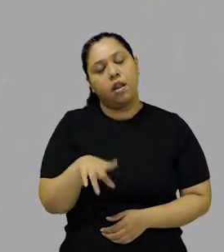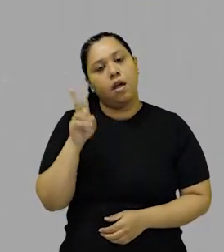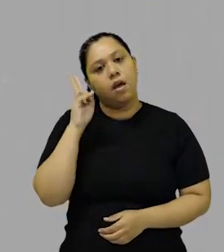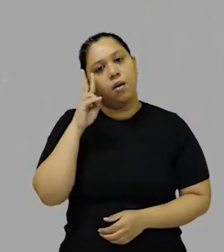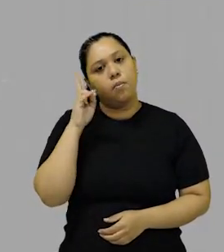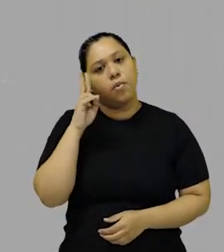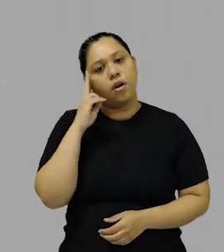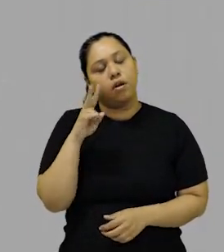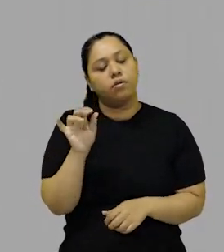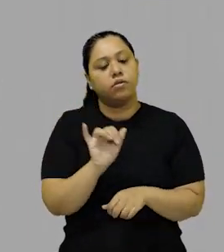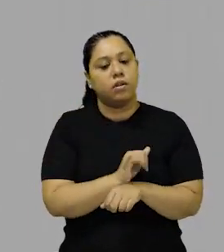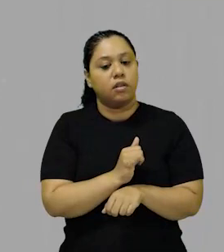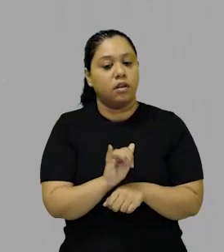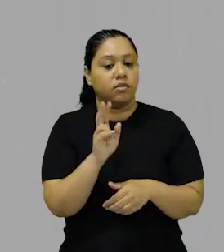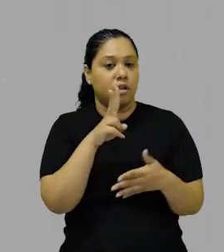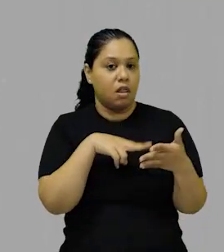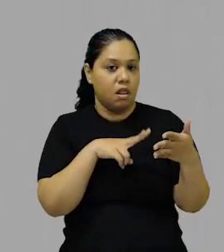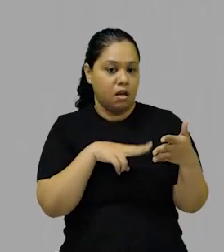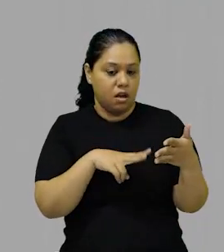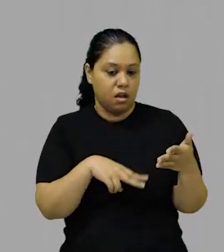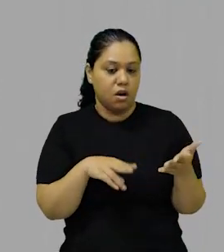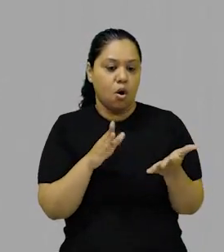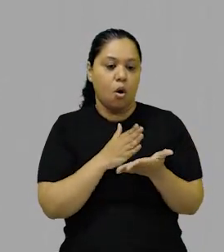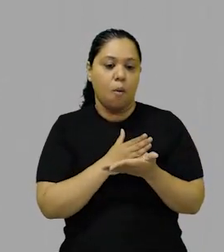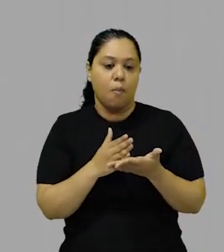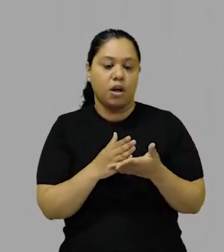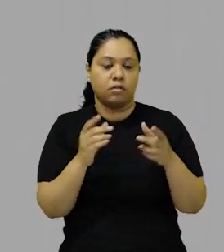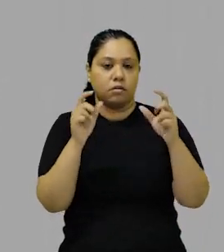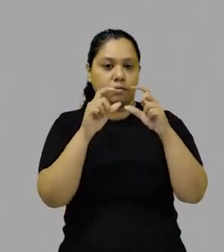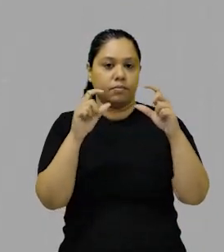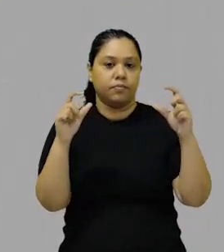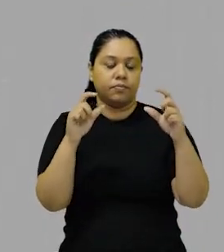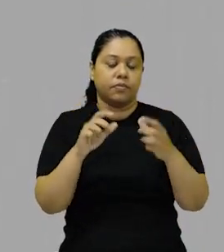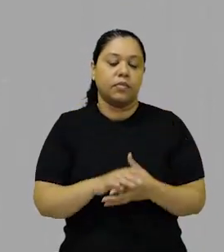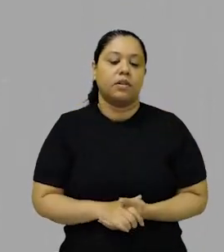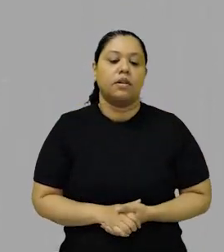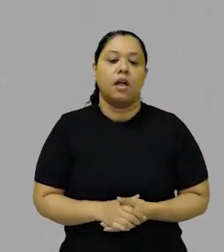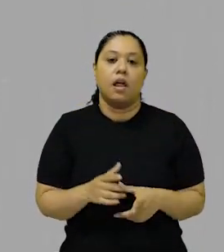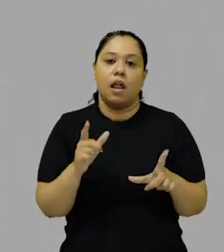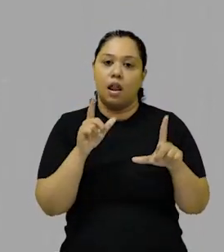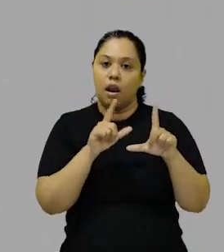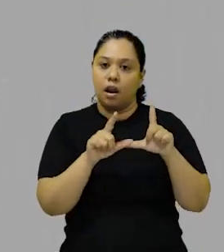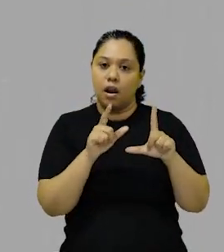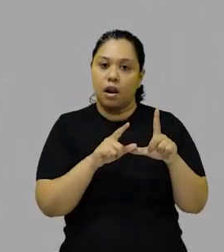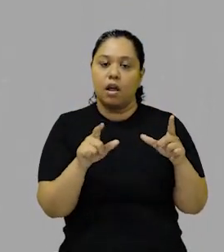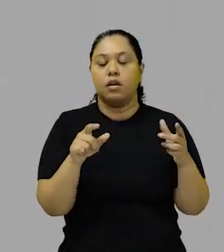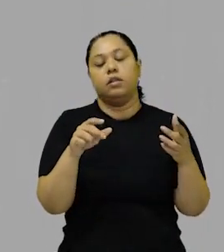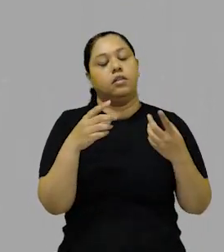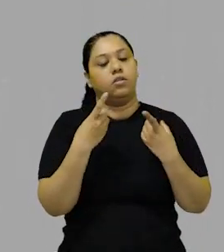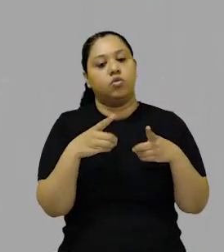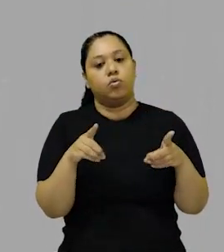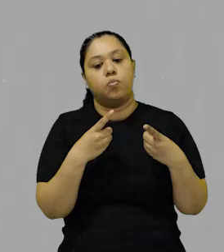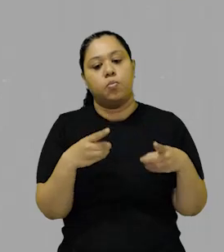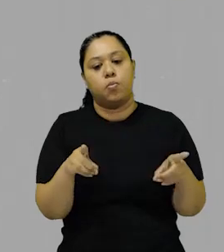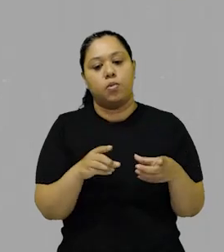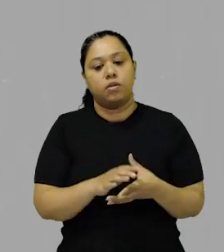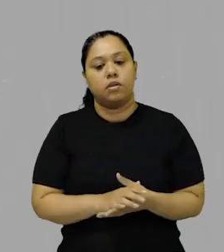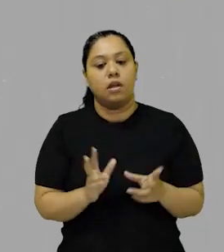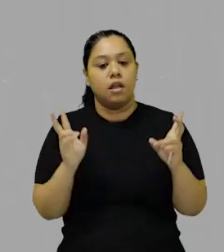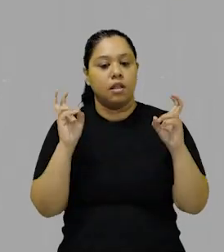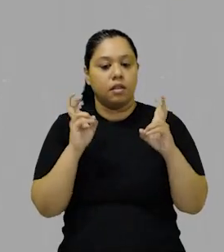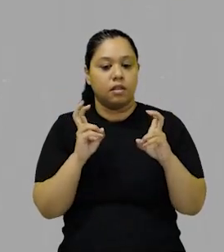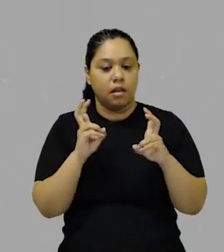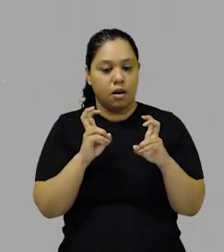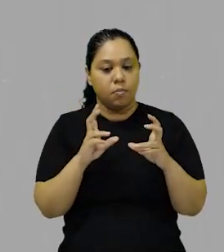de leitura, você começa justamente pelo enunciado. Letras de música abordam temas que, de certa forma, podem ser